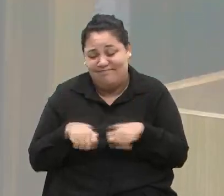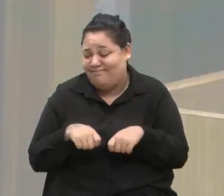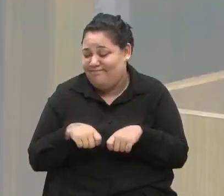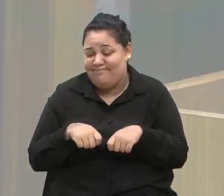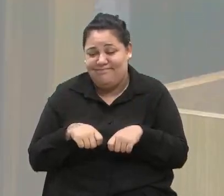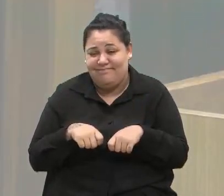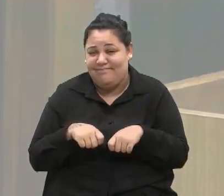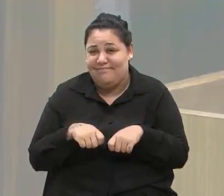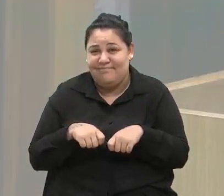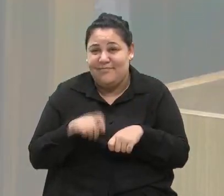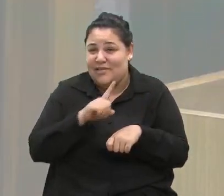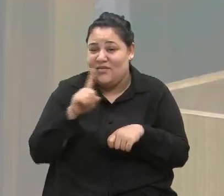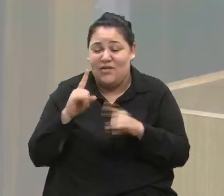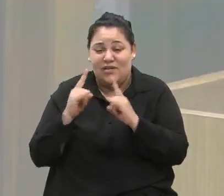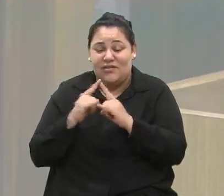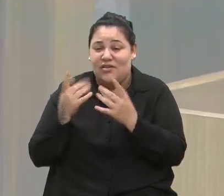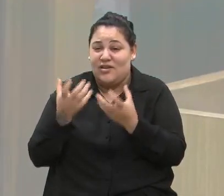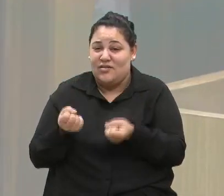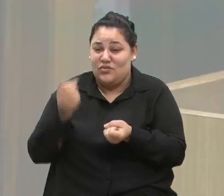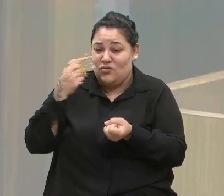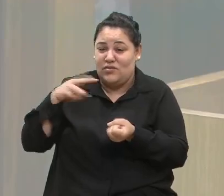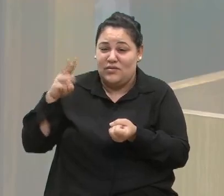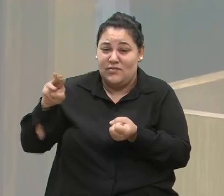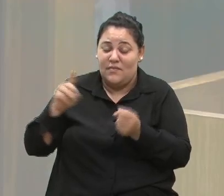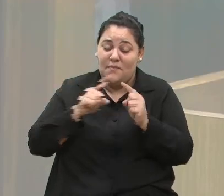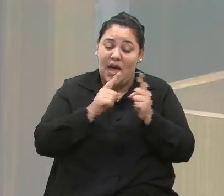demos graças a ela, mas da gestão